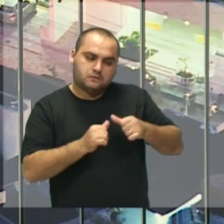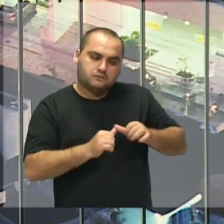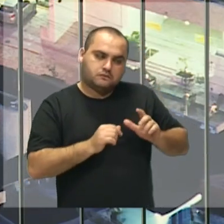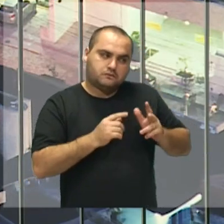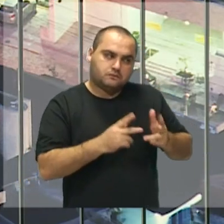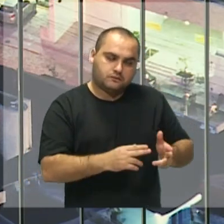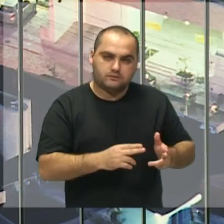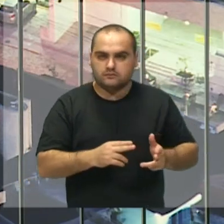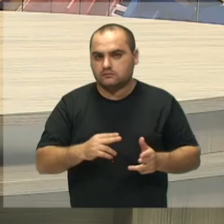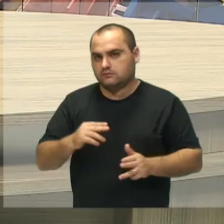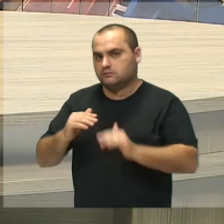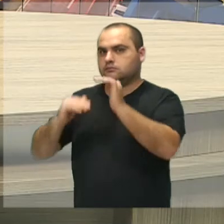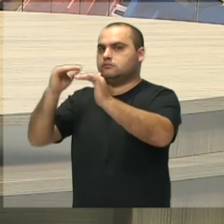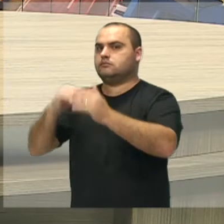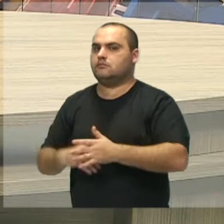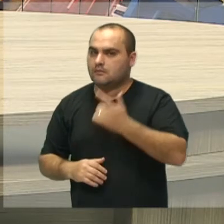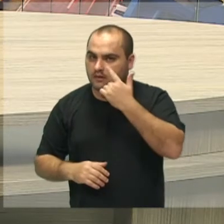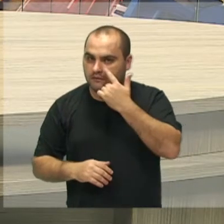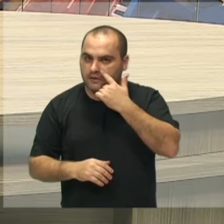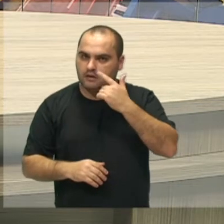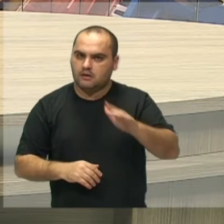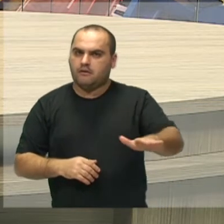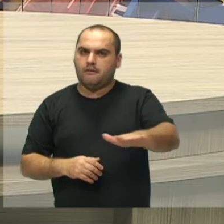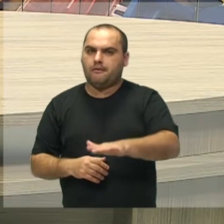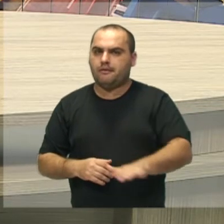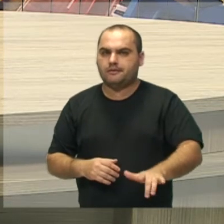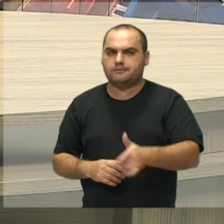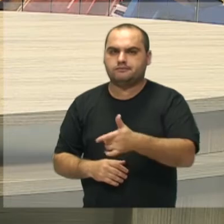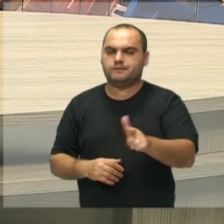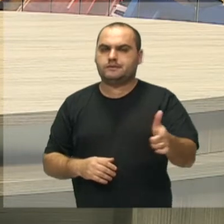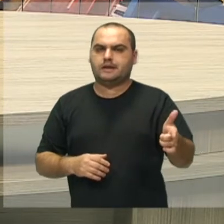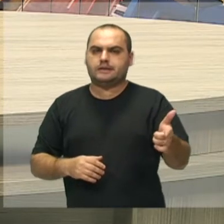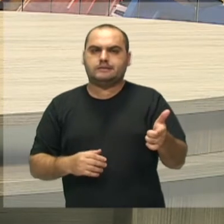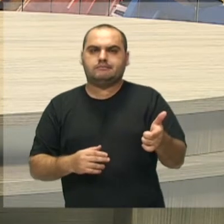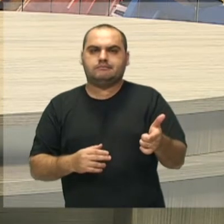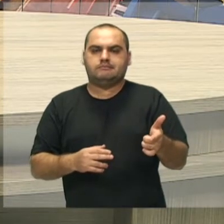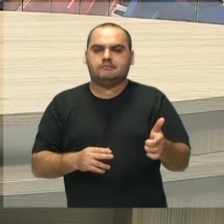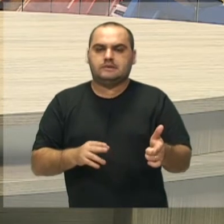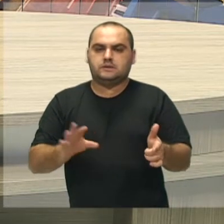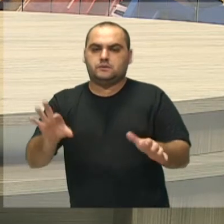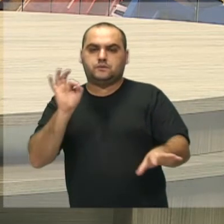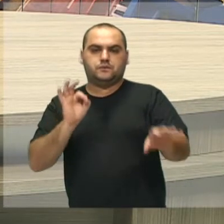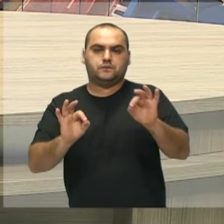nas eleições municipais essa polarização ela não ganha aqueles contornos bem